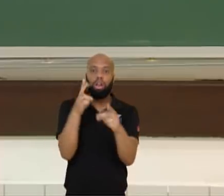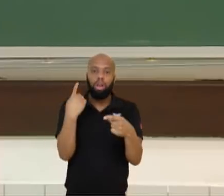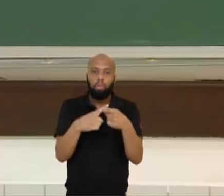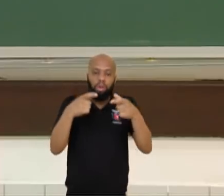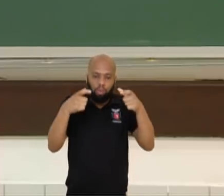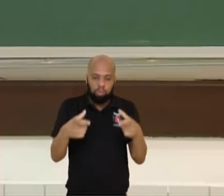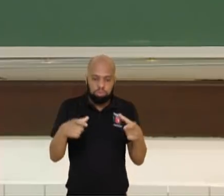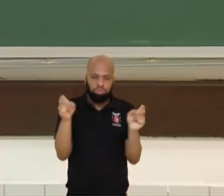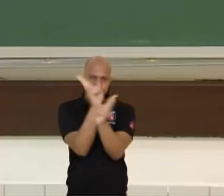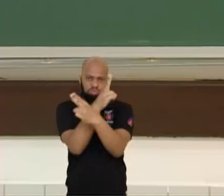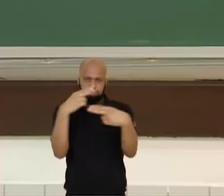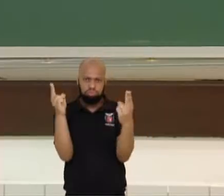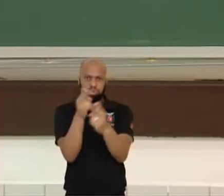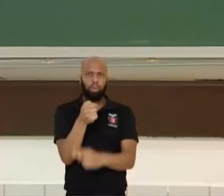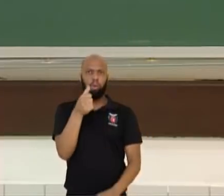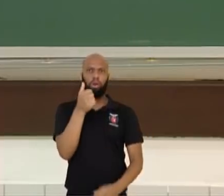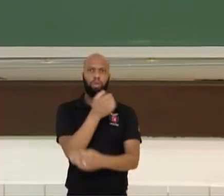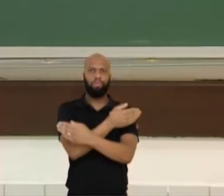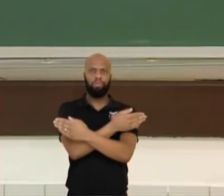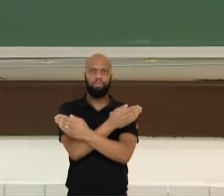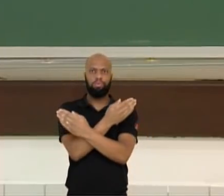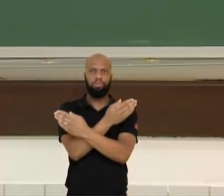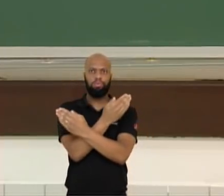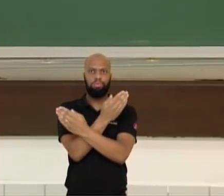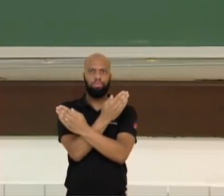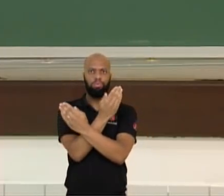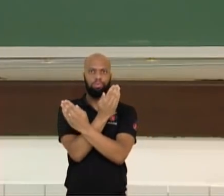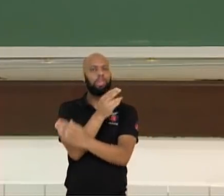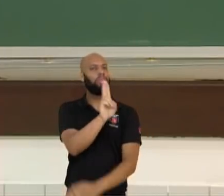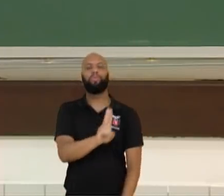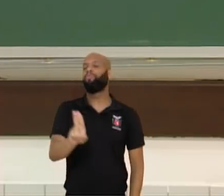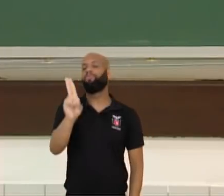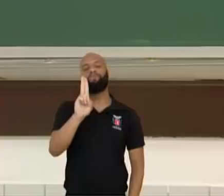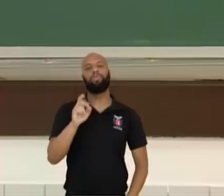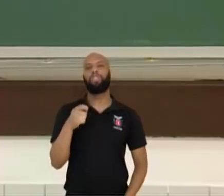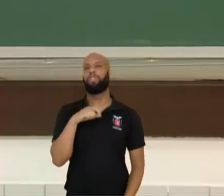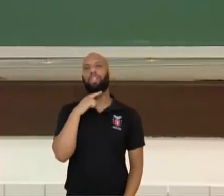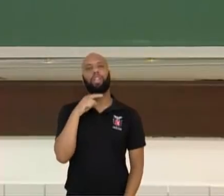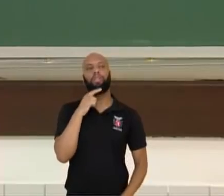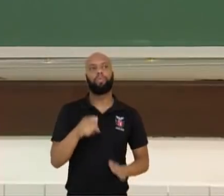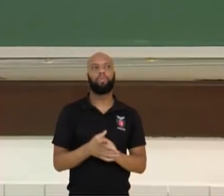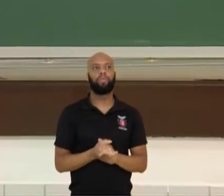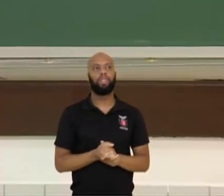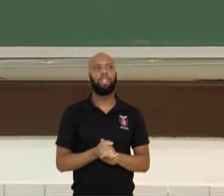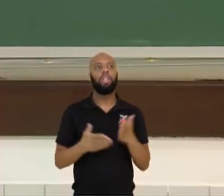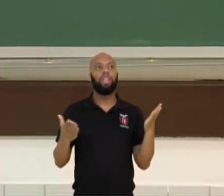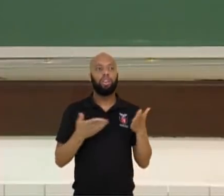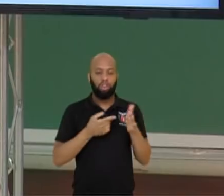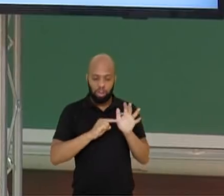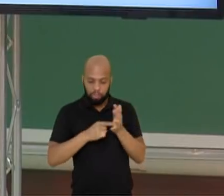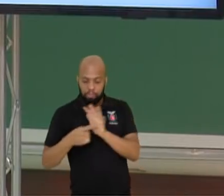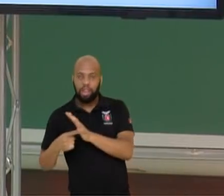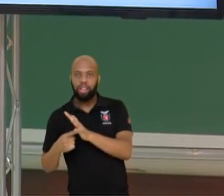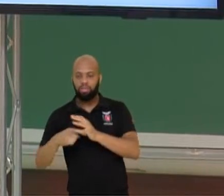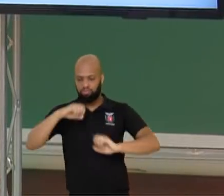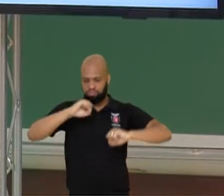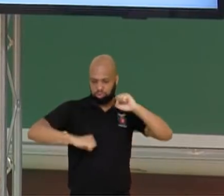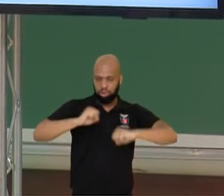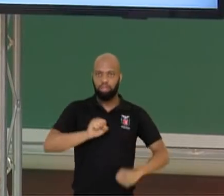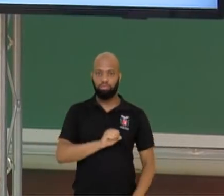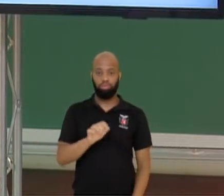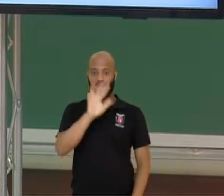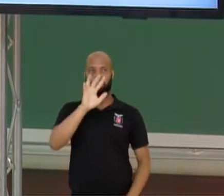pouco ou onde não venta, não vai dar para utilizar um moinho de vento, tá? Máquinas a vapor,